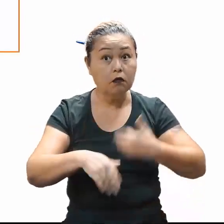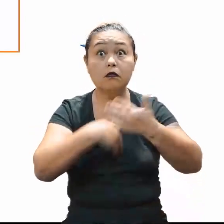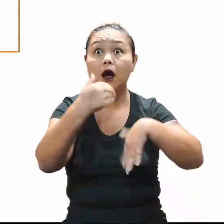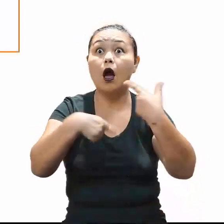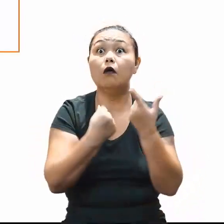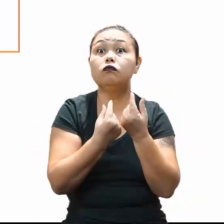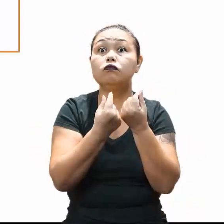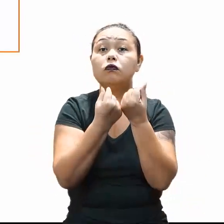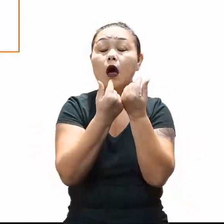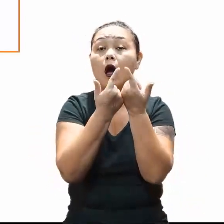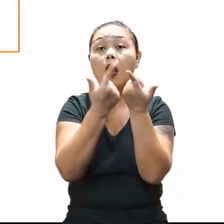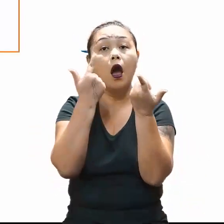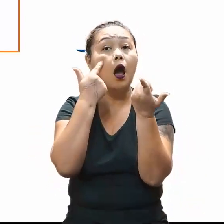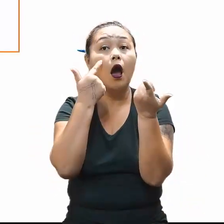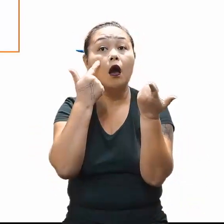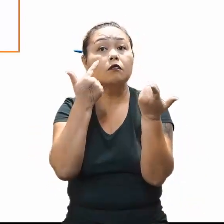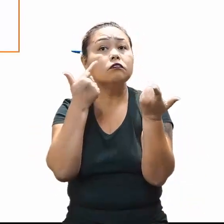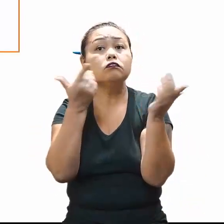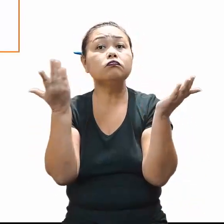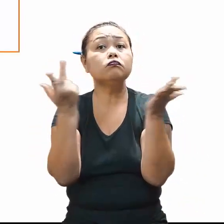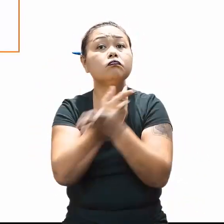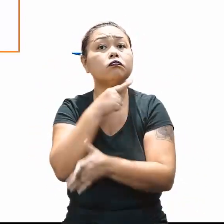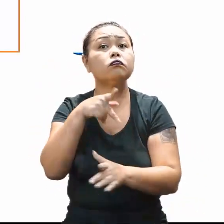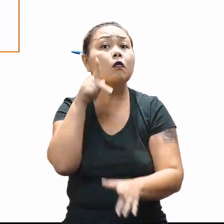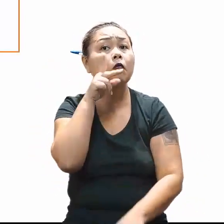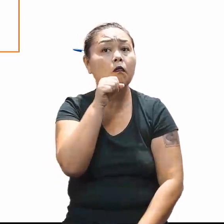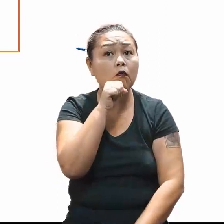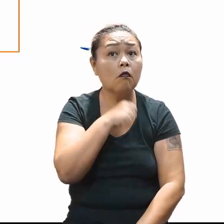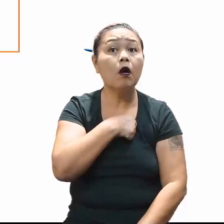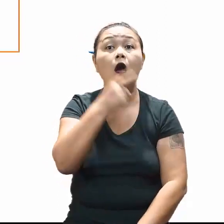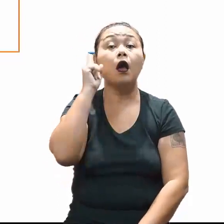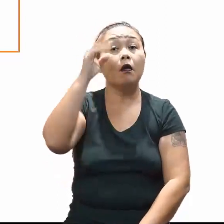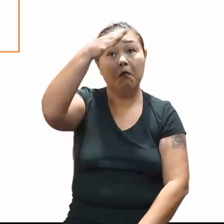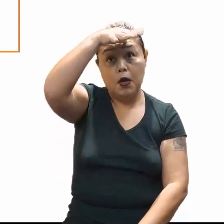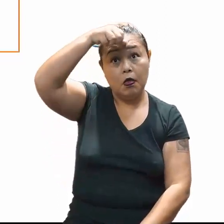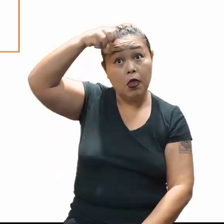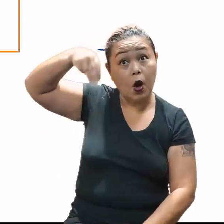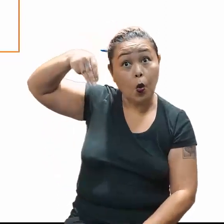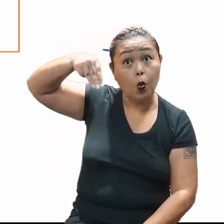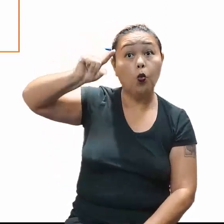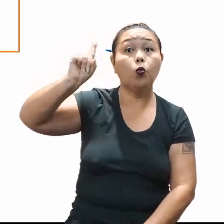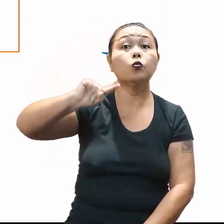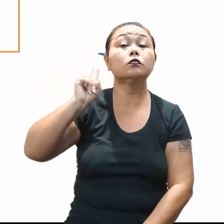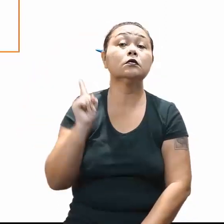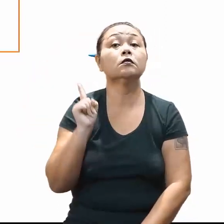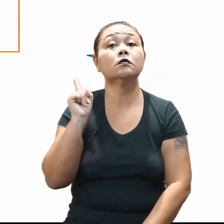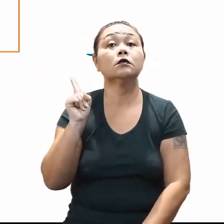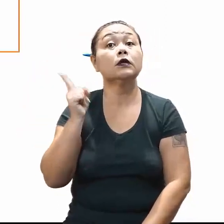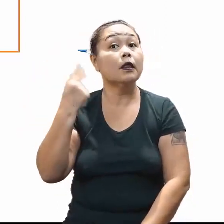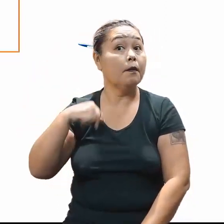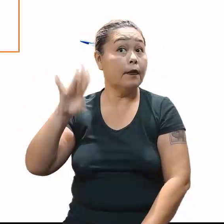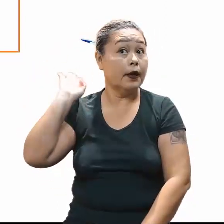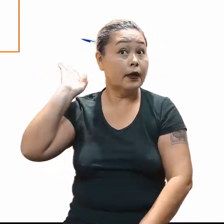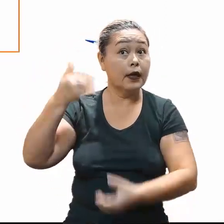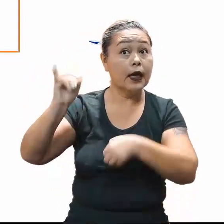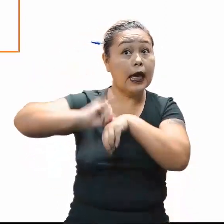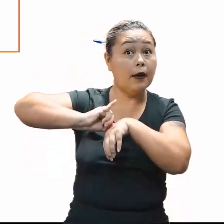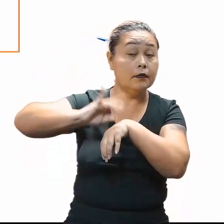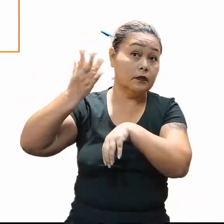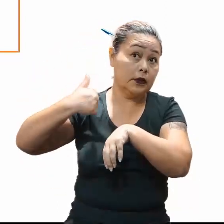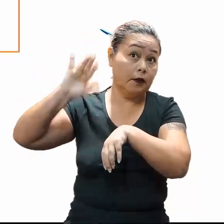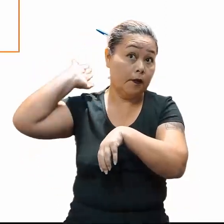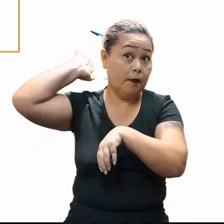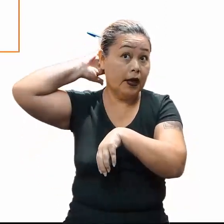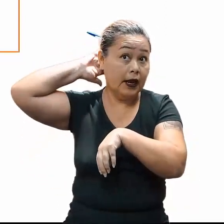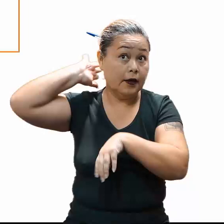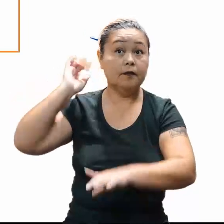econômico. Só nós olharmos o que acontece em Porto Velho, o que acontece em Manaus, o que acontece em Belém. Tudo